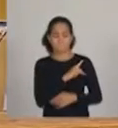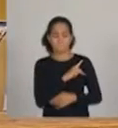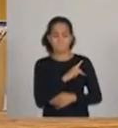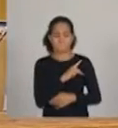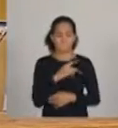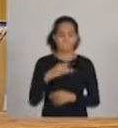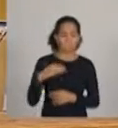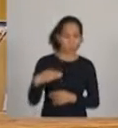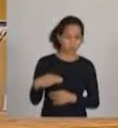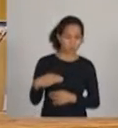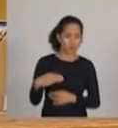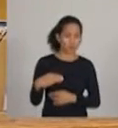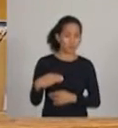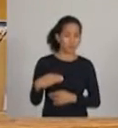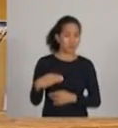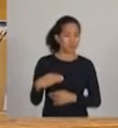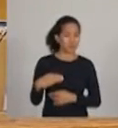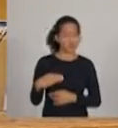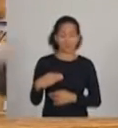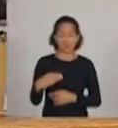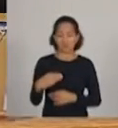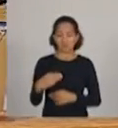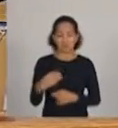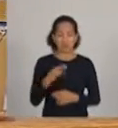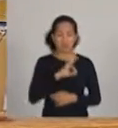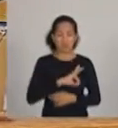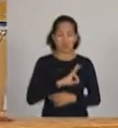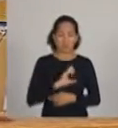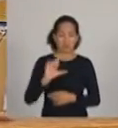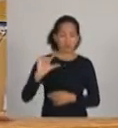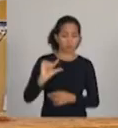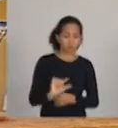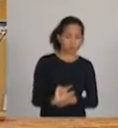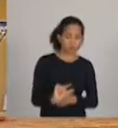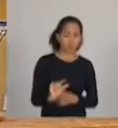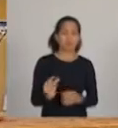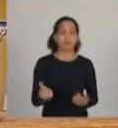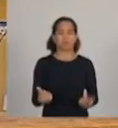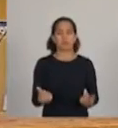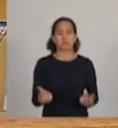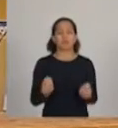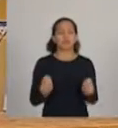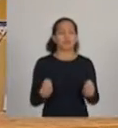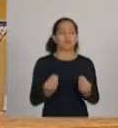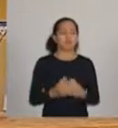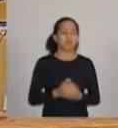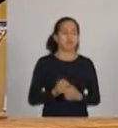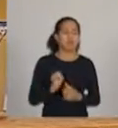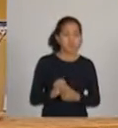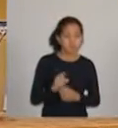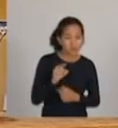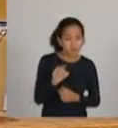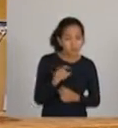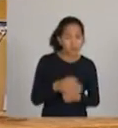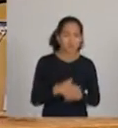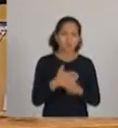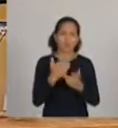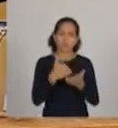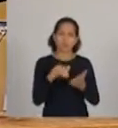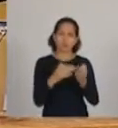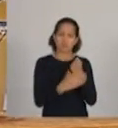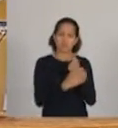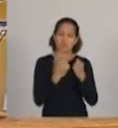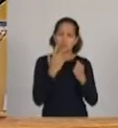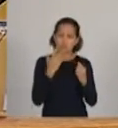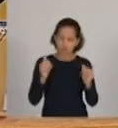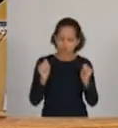no último patamar salarial. Se pelo menos, secretário, você fosse comprar a briga dos